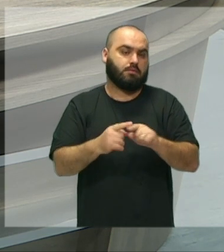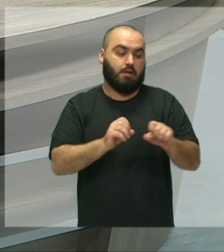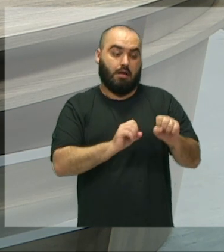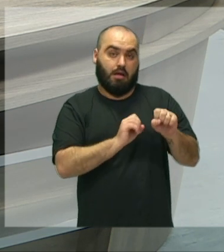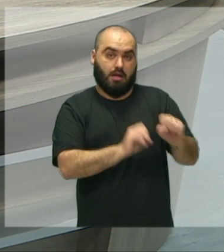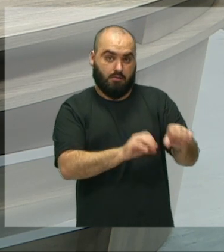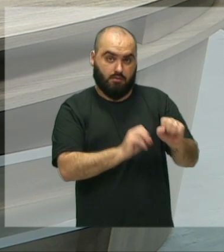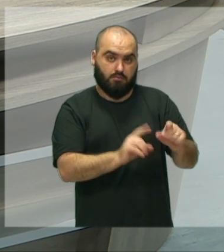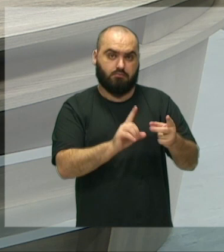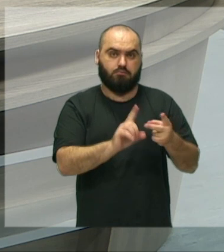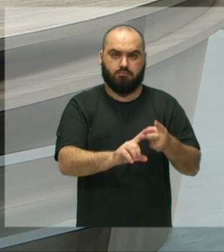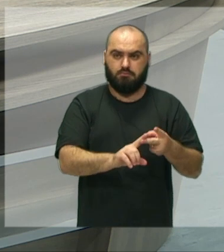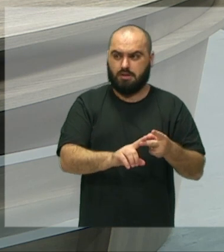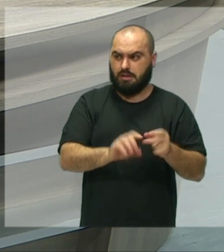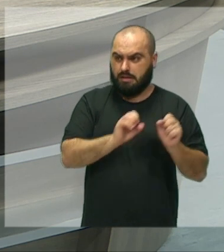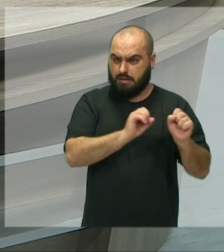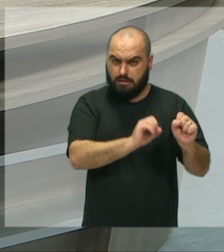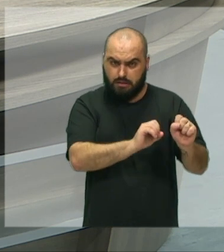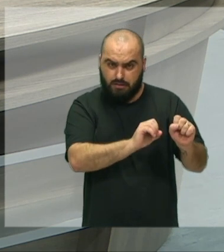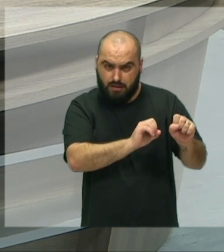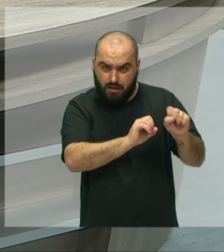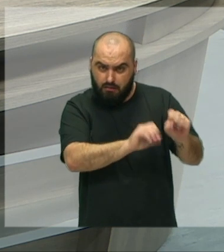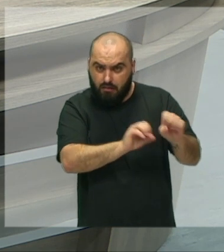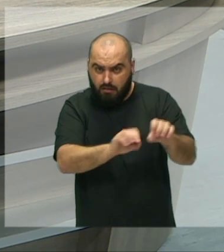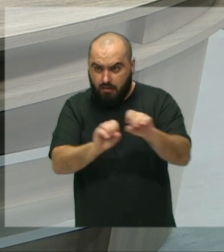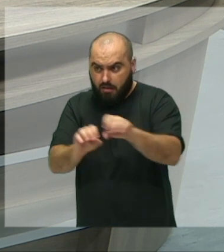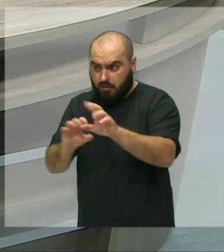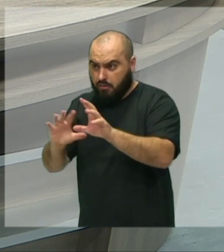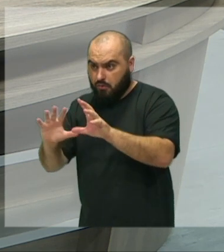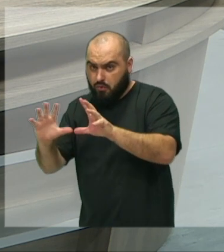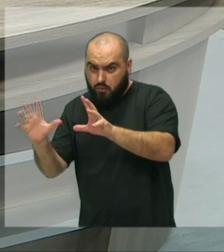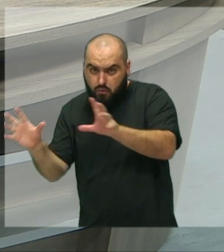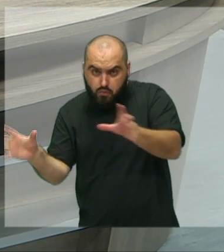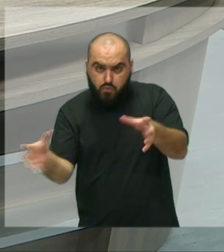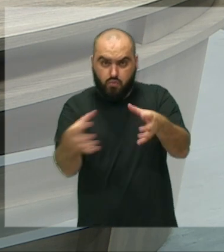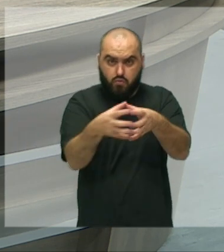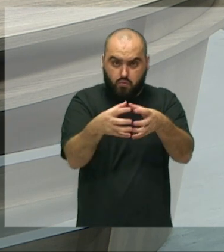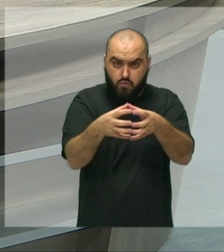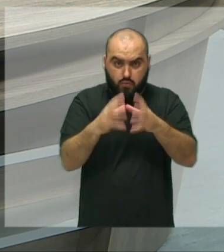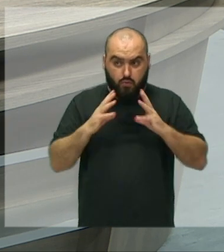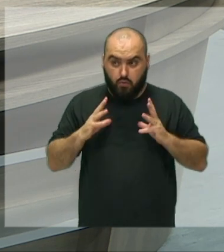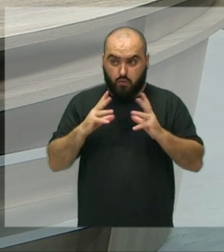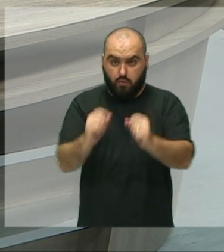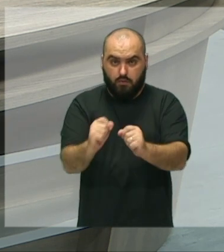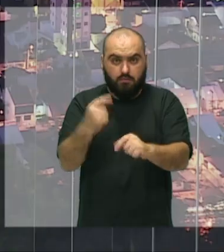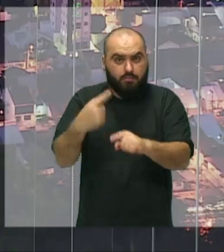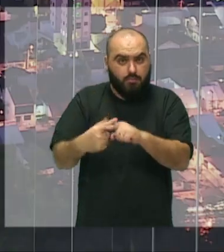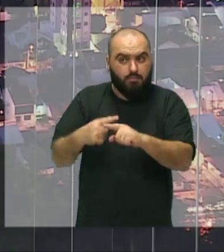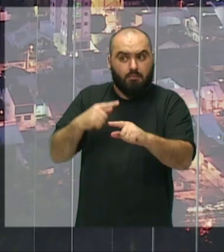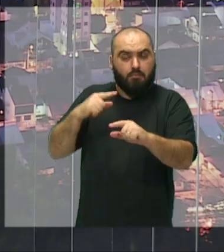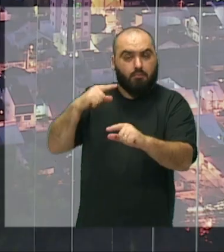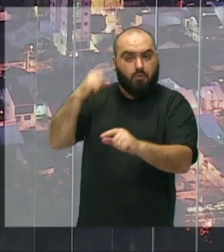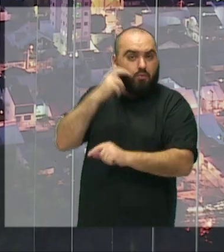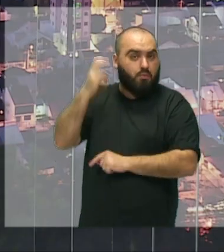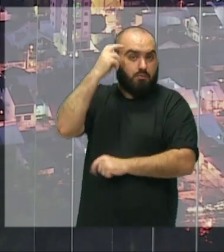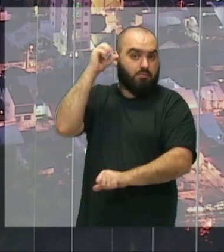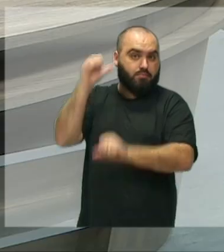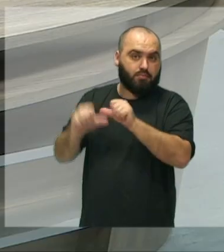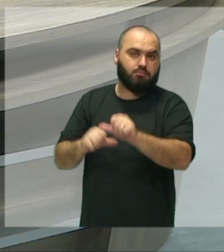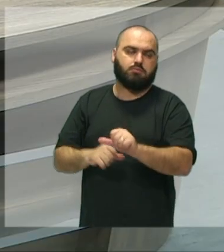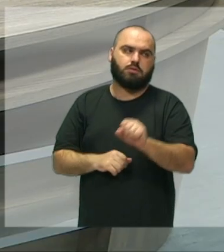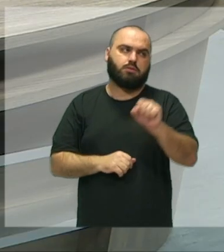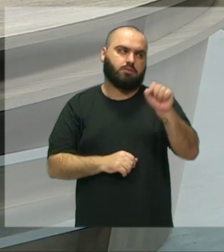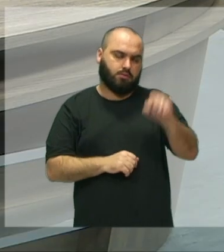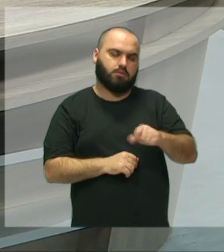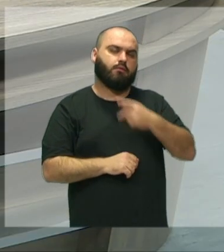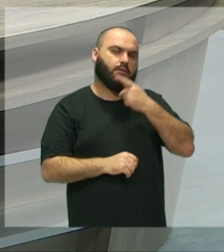educação, mas a educação não permeia quase todas essas, pelo menos para uma mudança cultural? Sim, quando eu estou falando que o